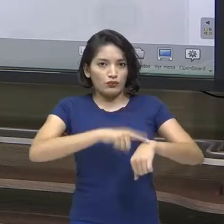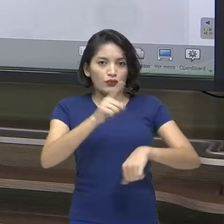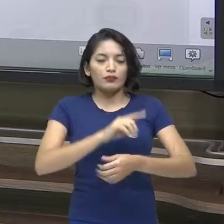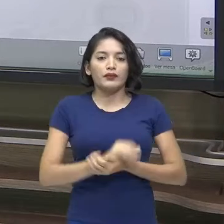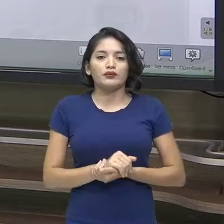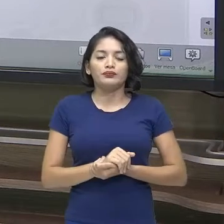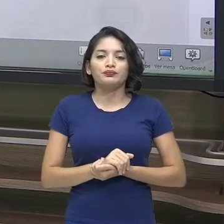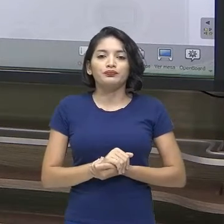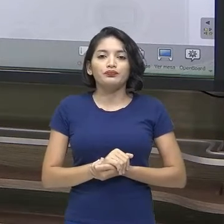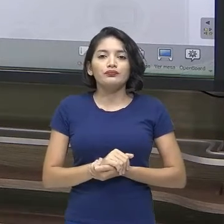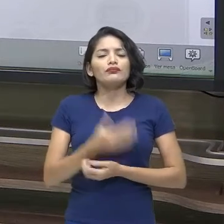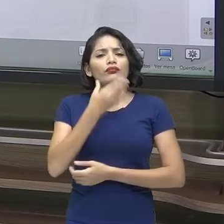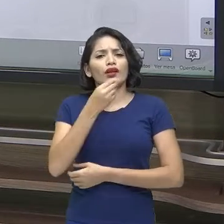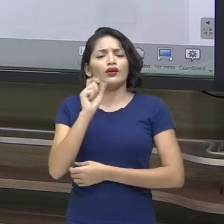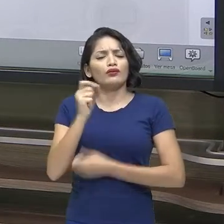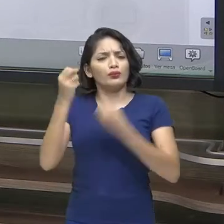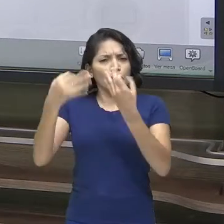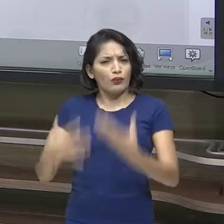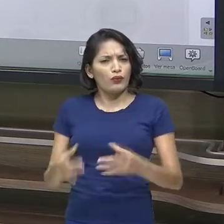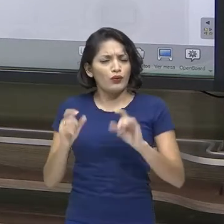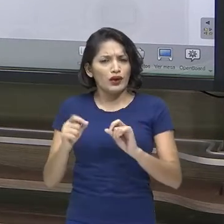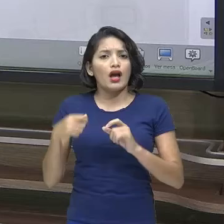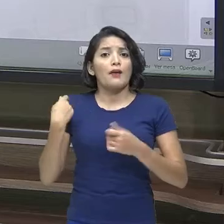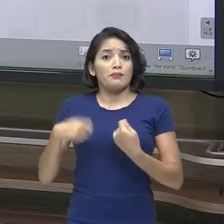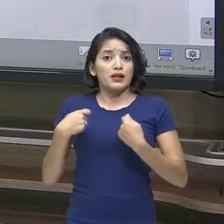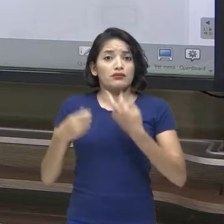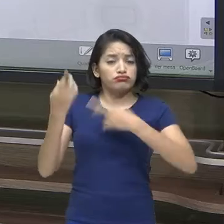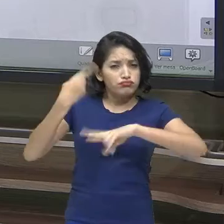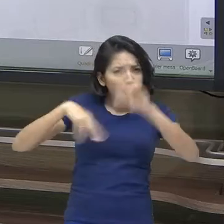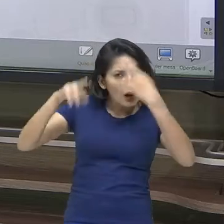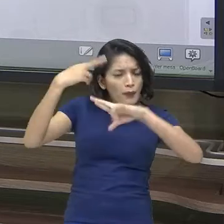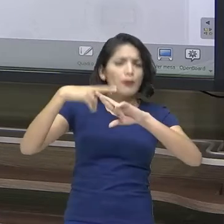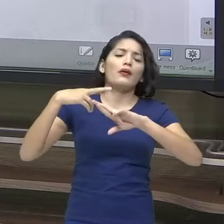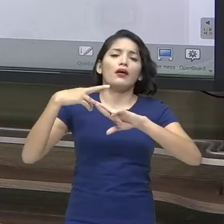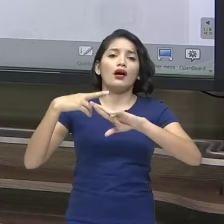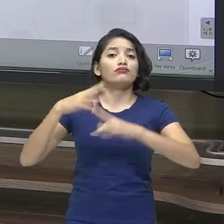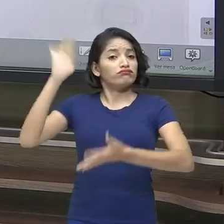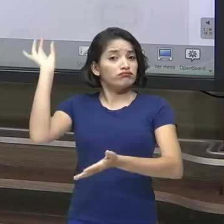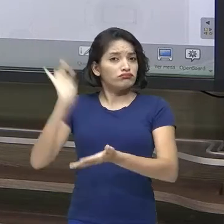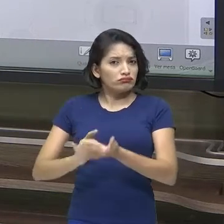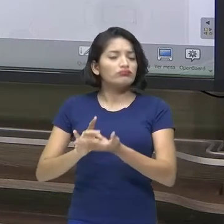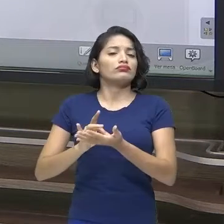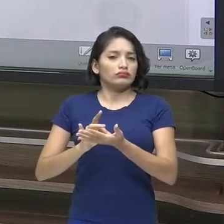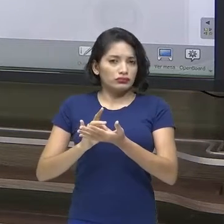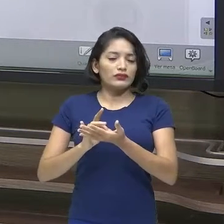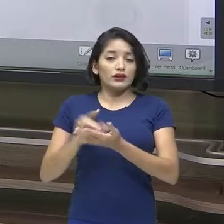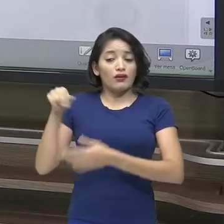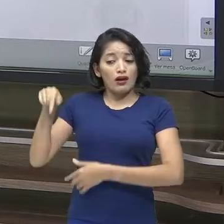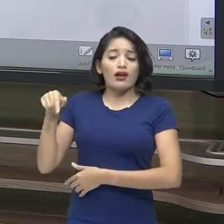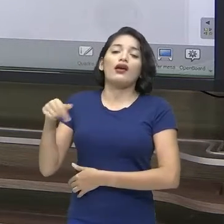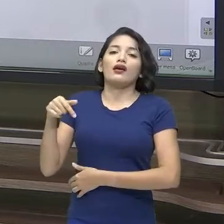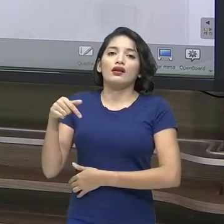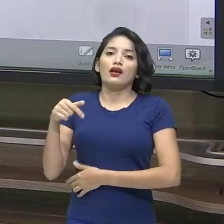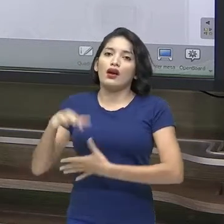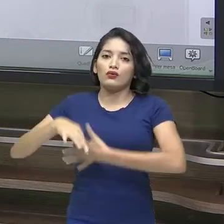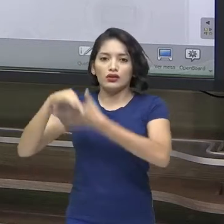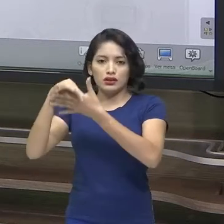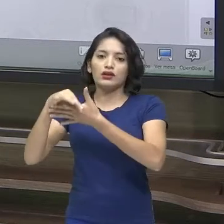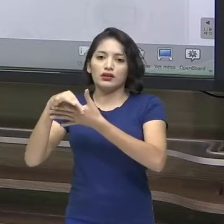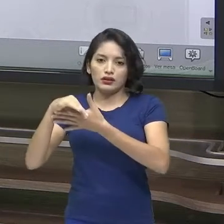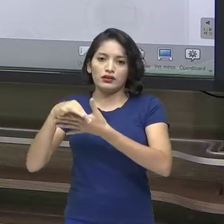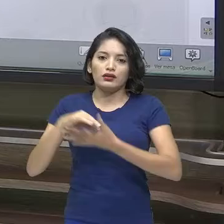de Abril, ele vai dizer assim, olha, nós precisamos de um processo revolucionário mais efetivo, né? Ele era um líder dos bolcheviques, lembram?